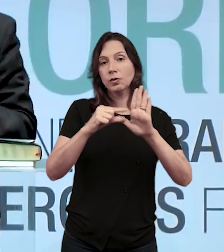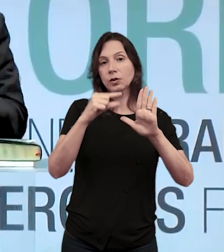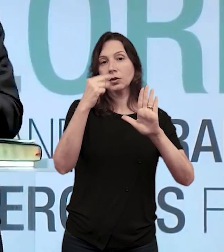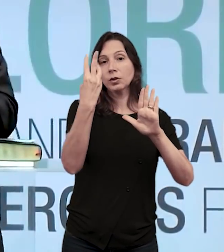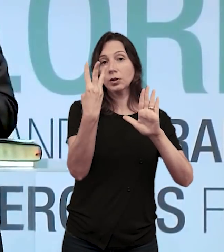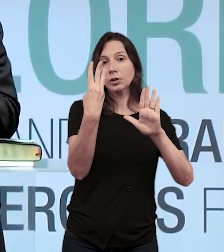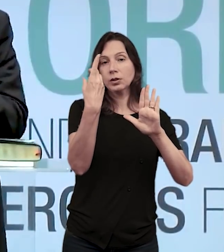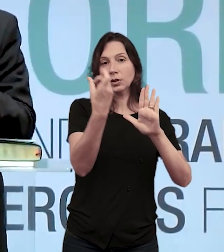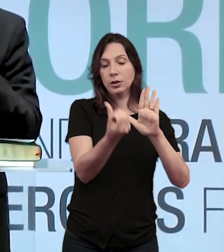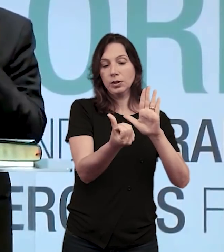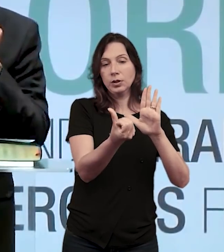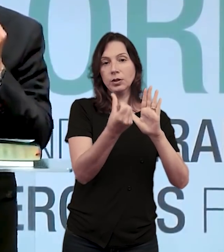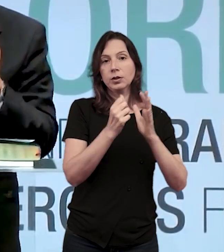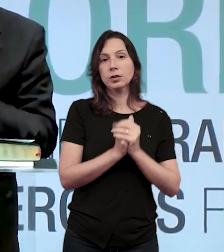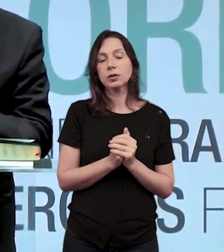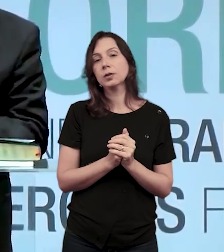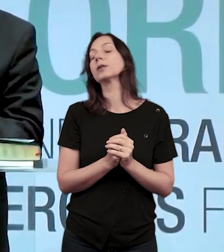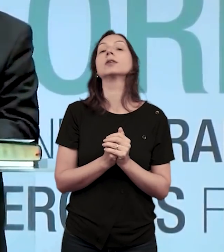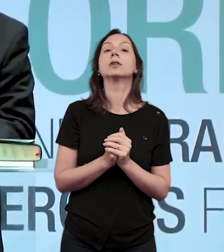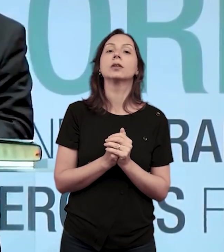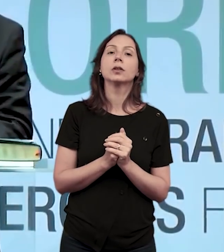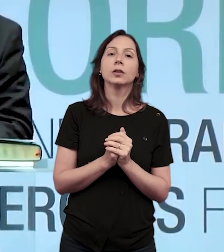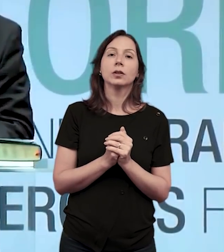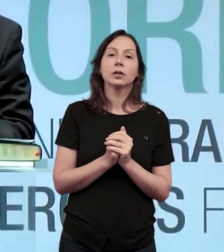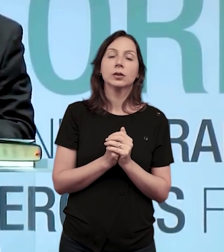36. Olha que coisa interessante.